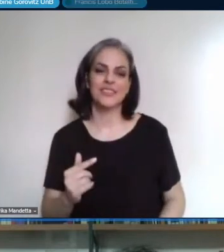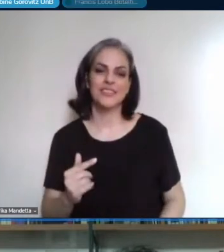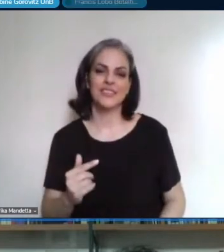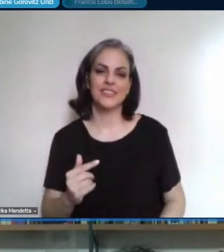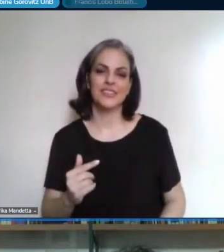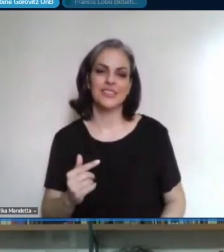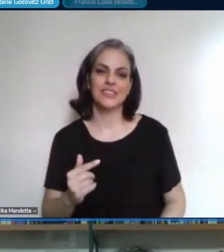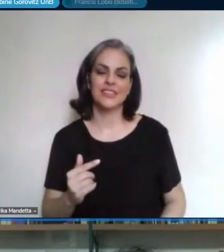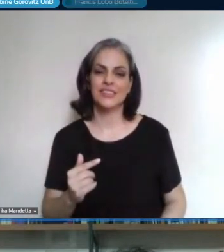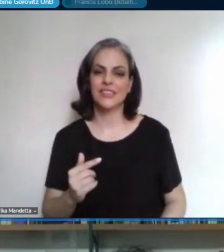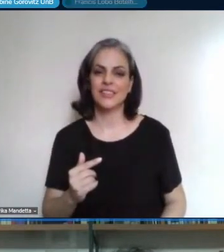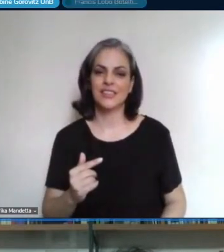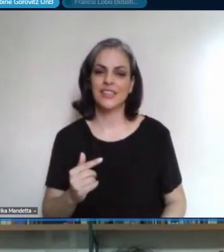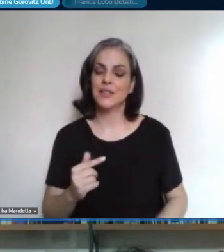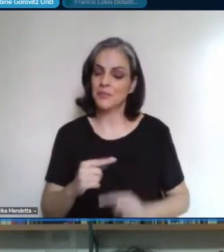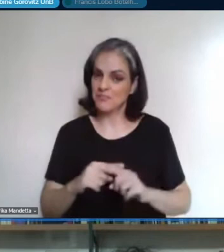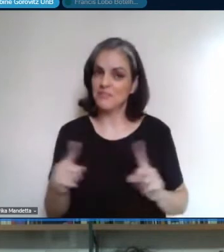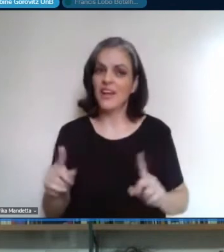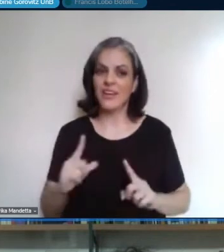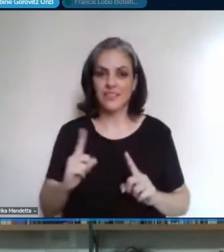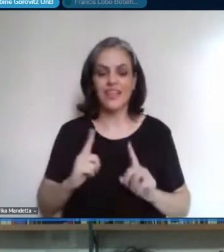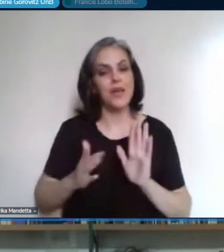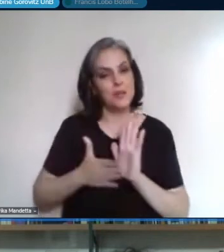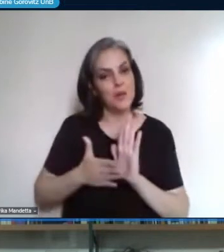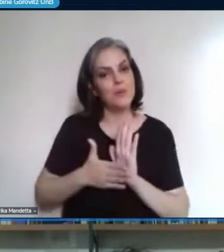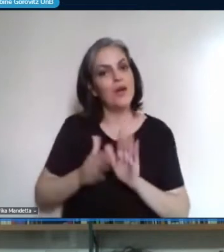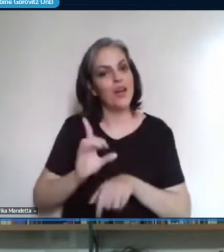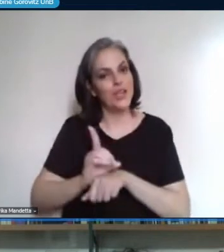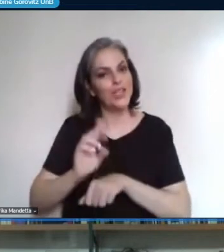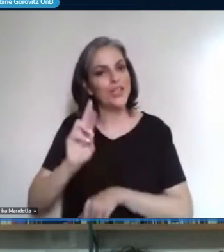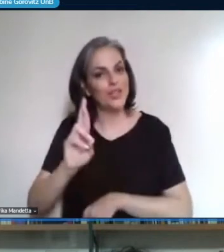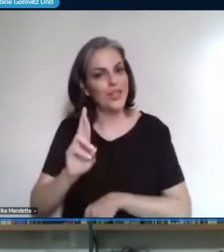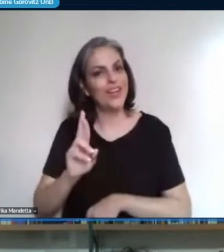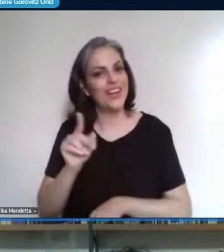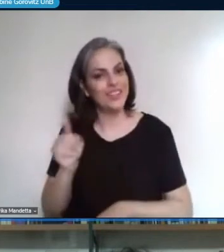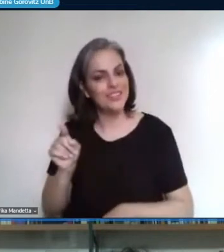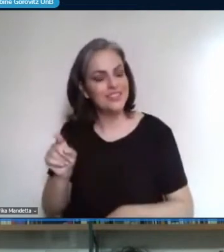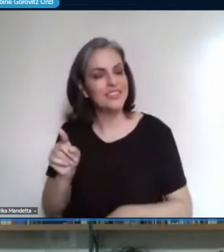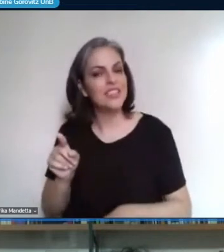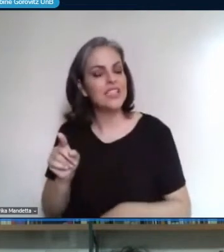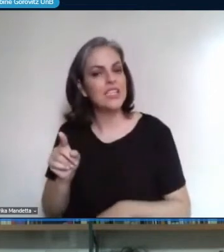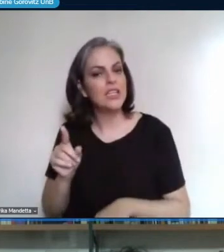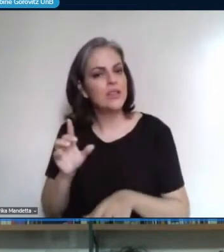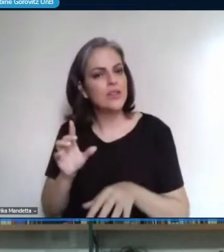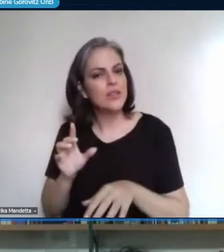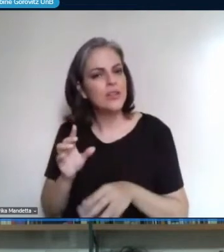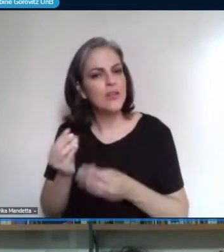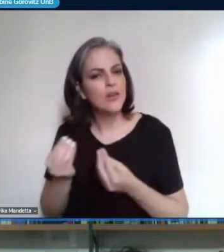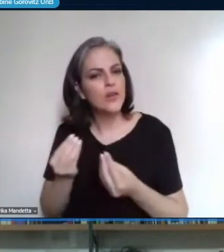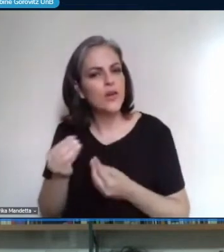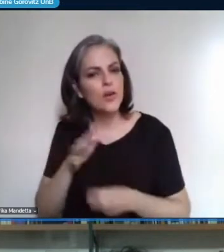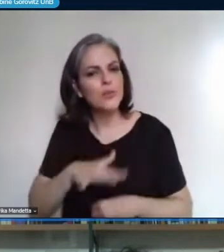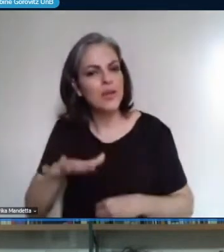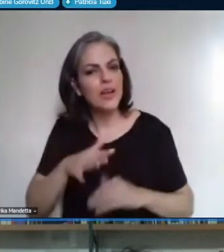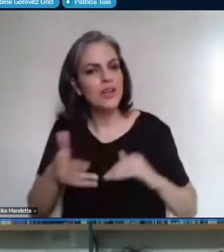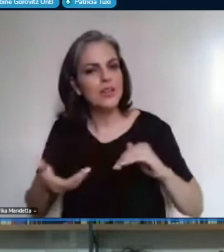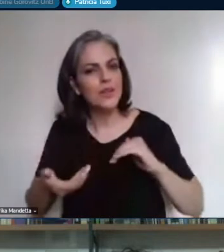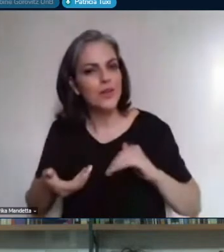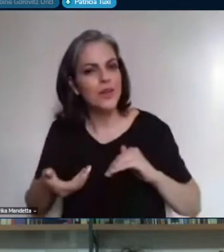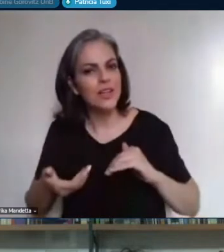o doutorado justamente com essa proposta, né, que eu vou fazer uma formação específica para o Congresso, para a do Congresso.